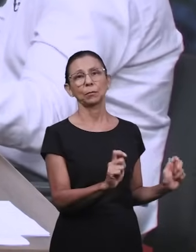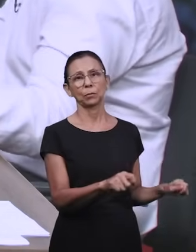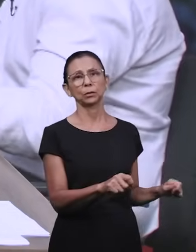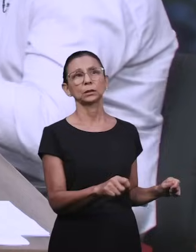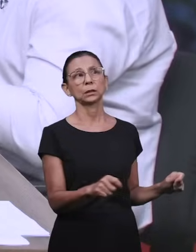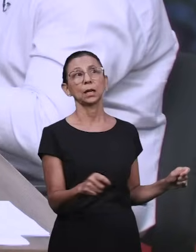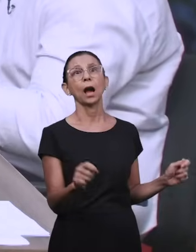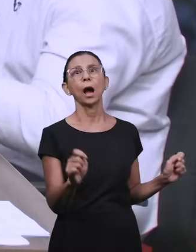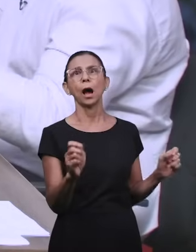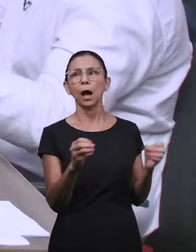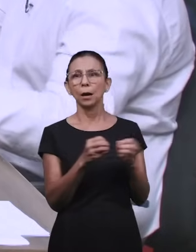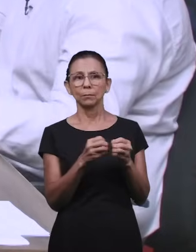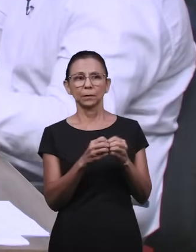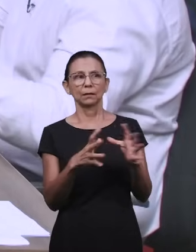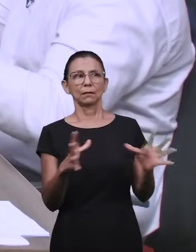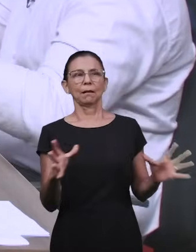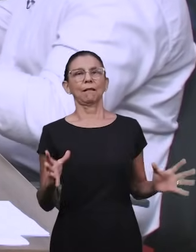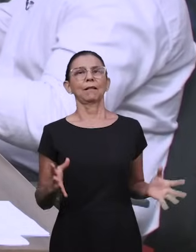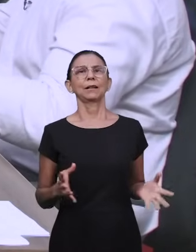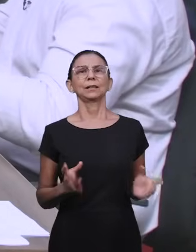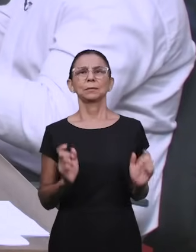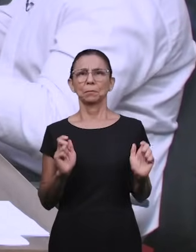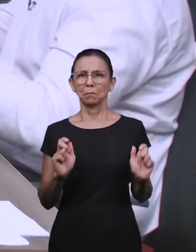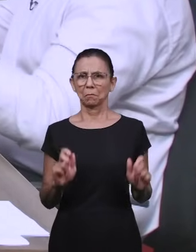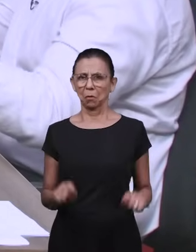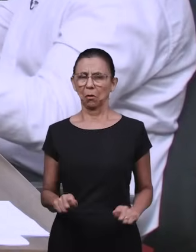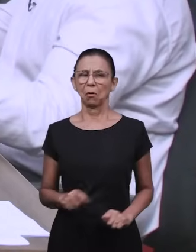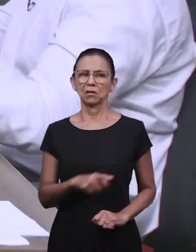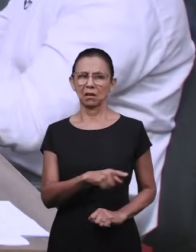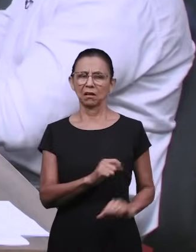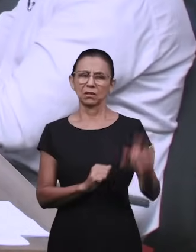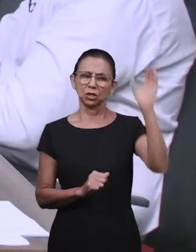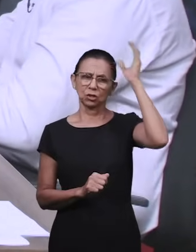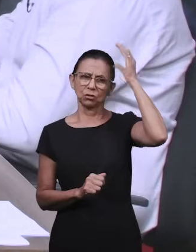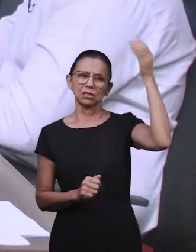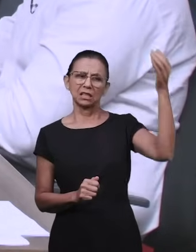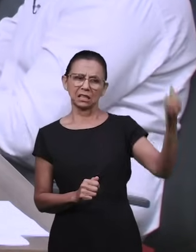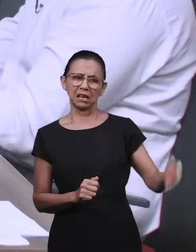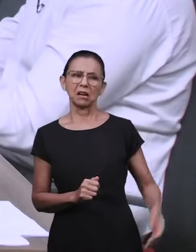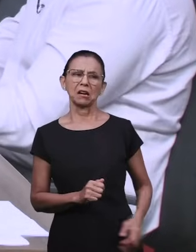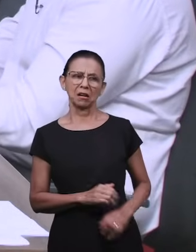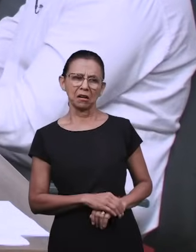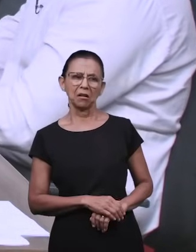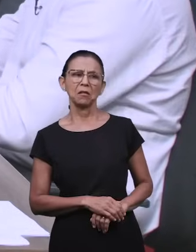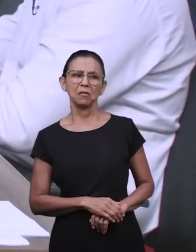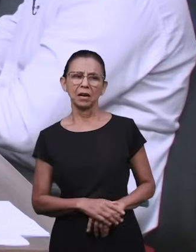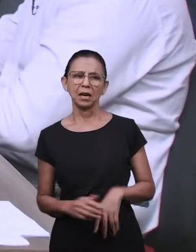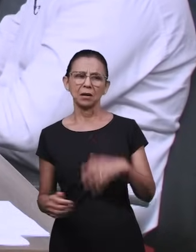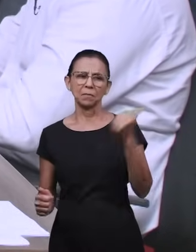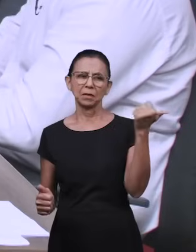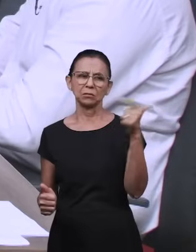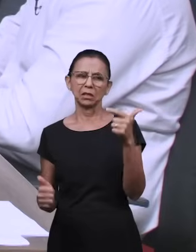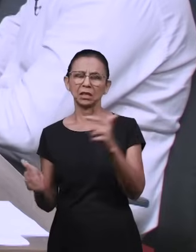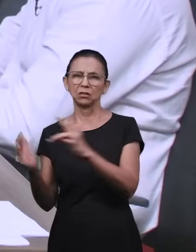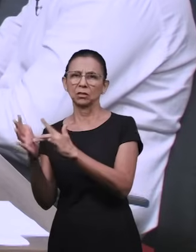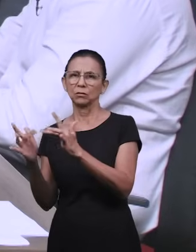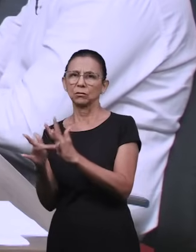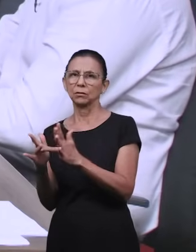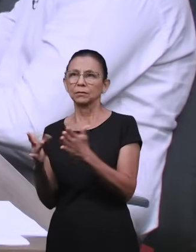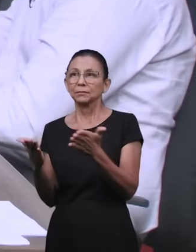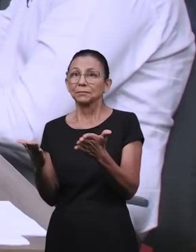que poderiam operar milagres, que poderiam ser buscados como solucionadores além do próprio Senhor